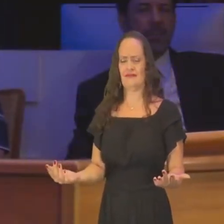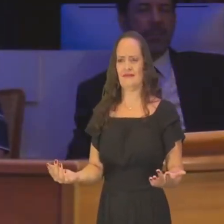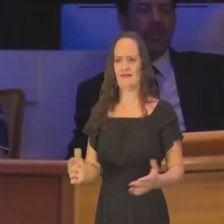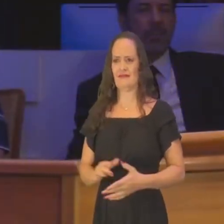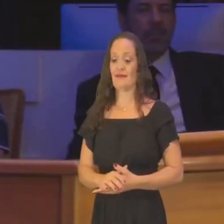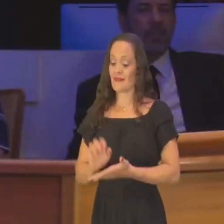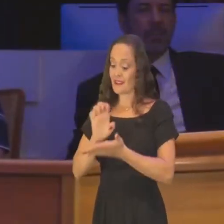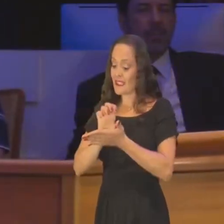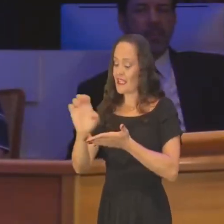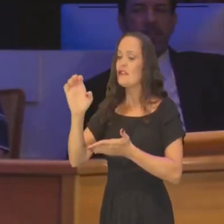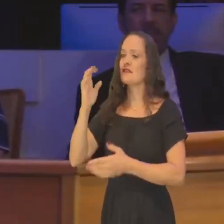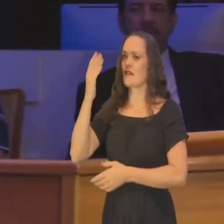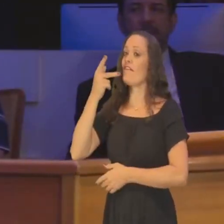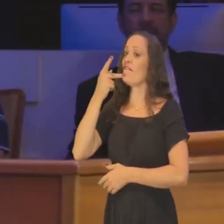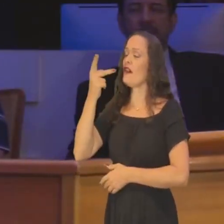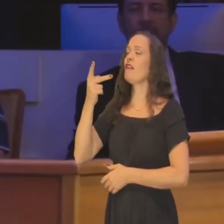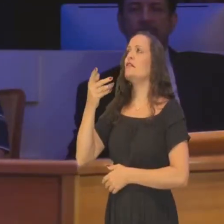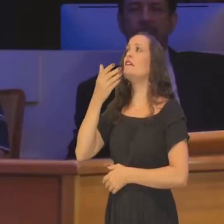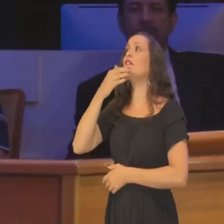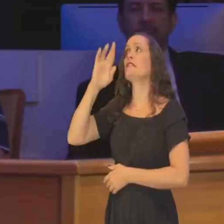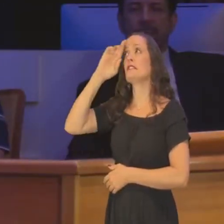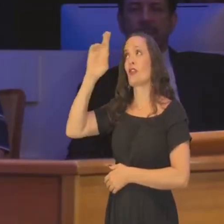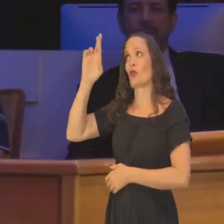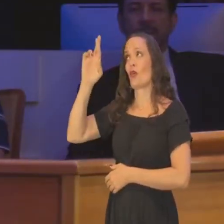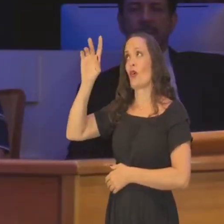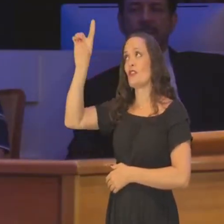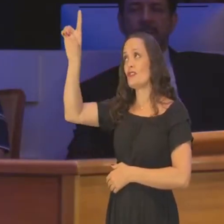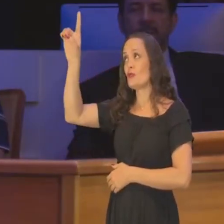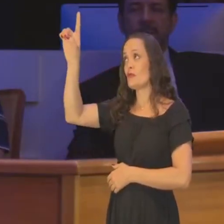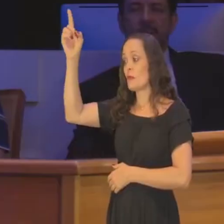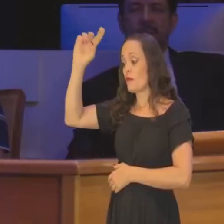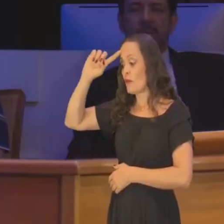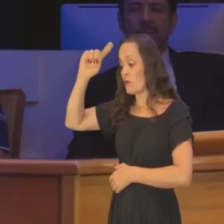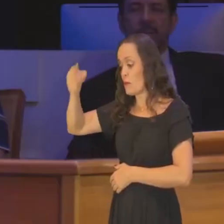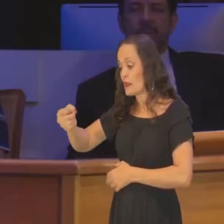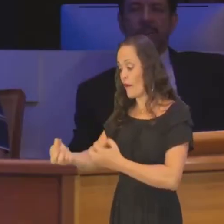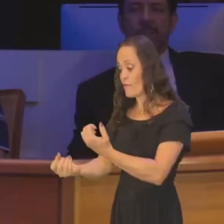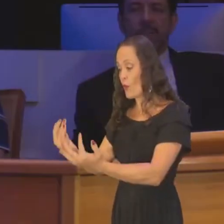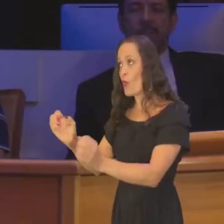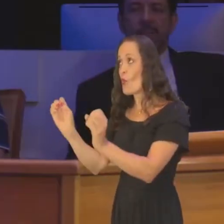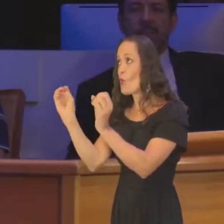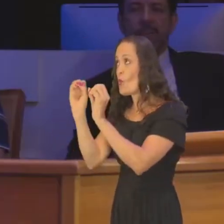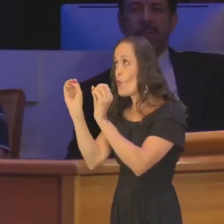E Elias está reconhecendo: Senhor, se o Senhor não manifestar,